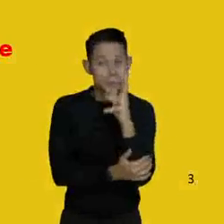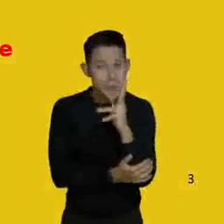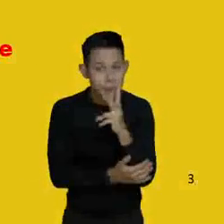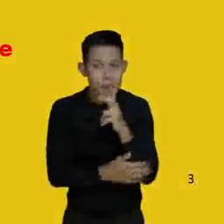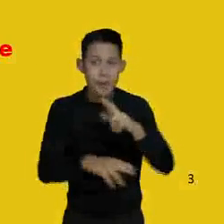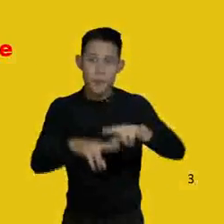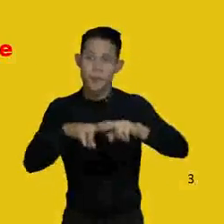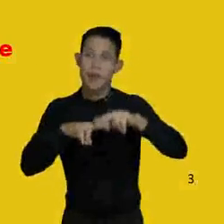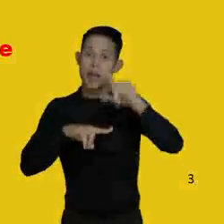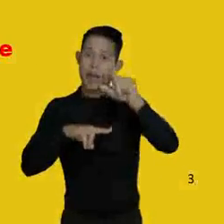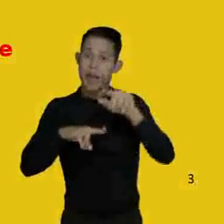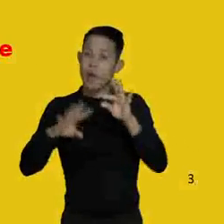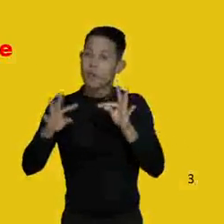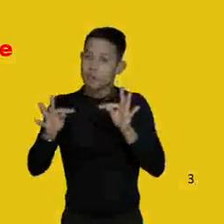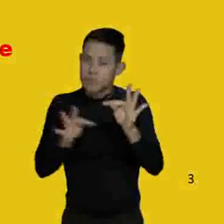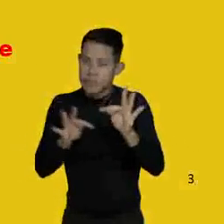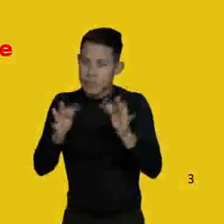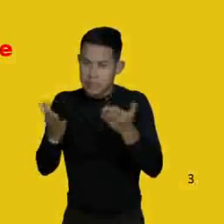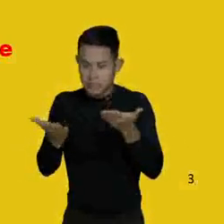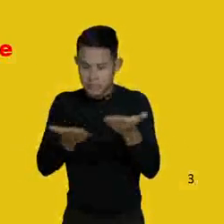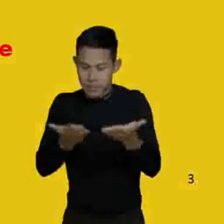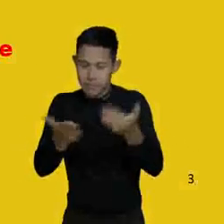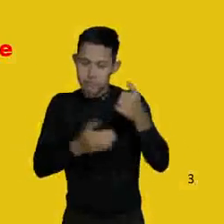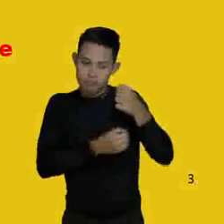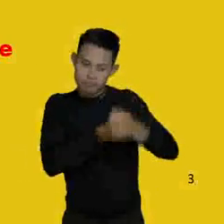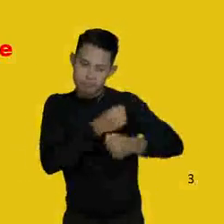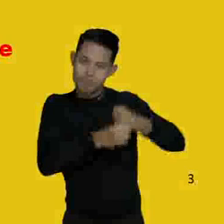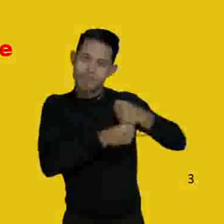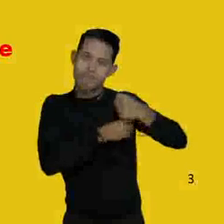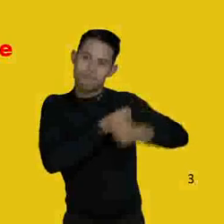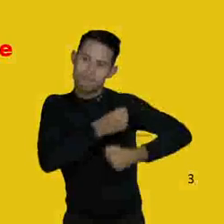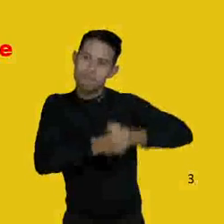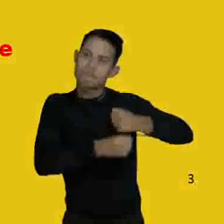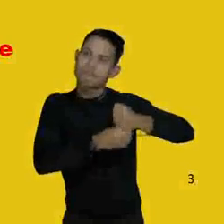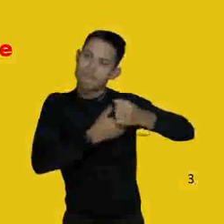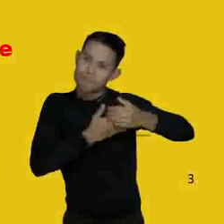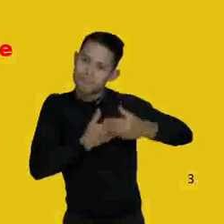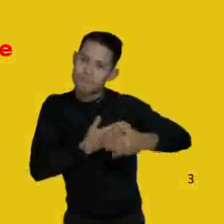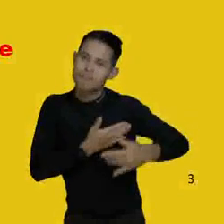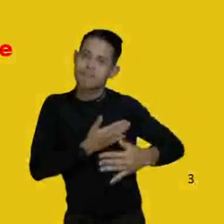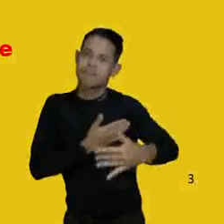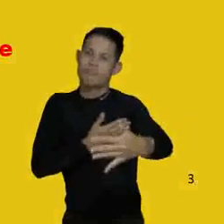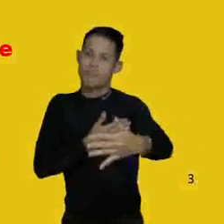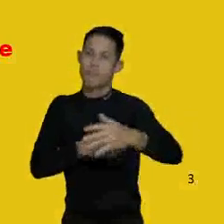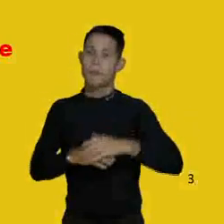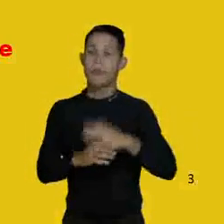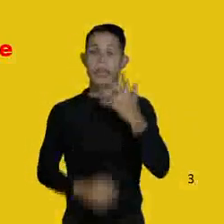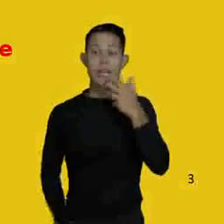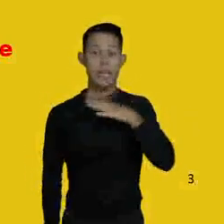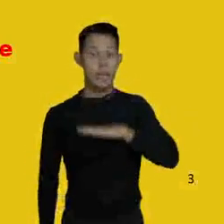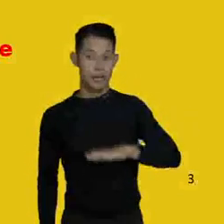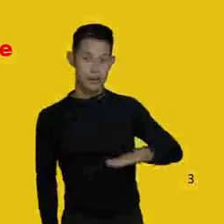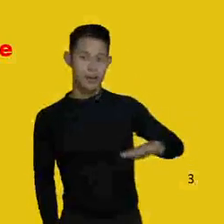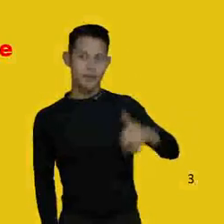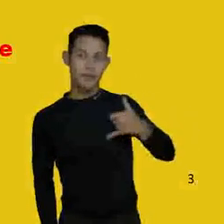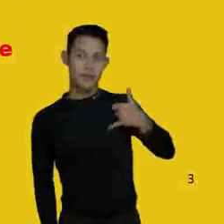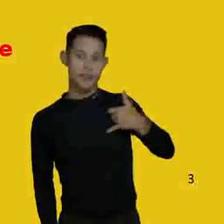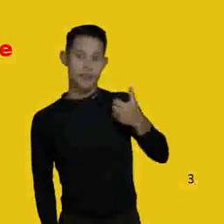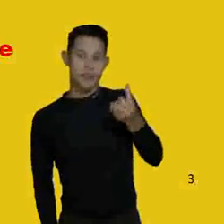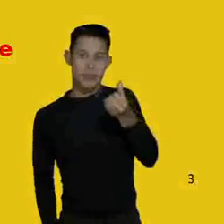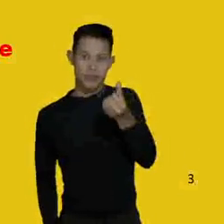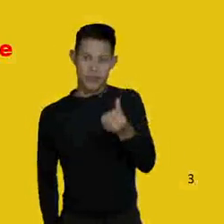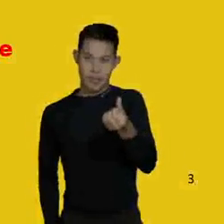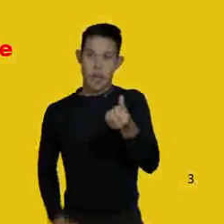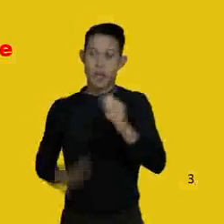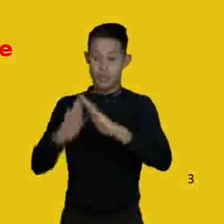um tratamento de anos né então os pequenininhos até os seis anos são eu acho que a pré-escola é a época